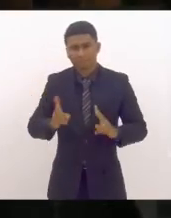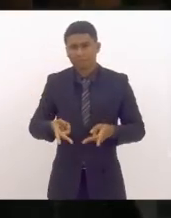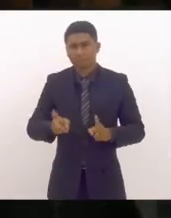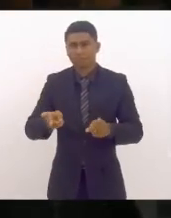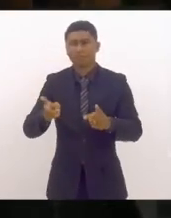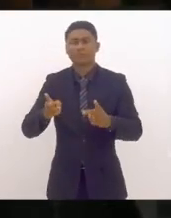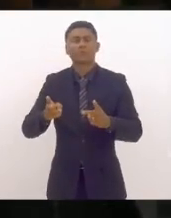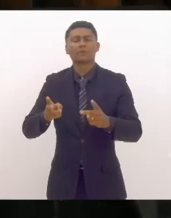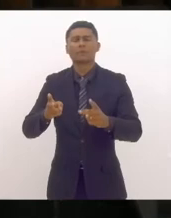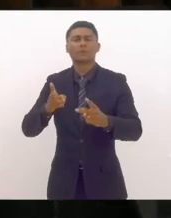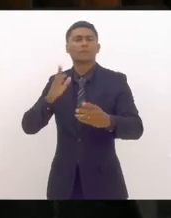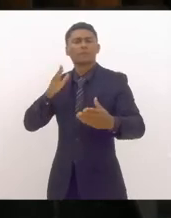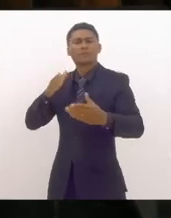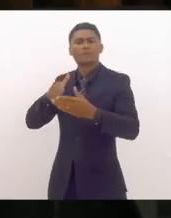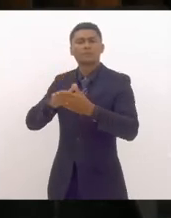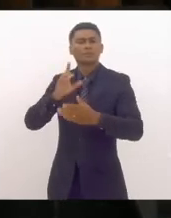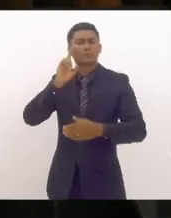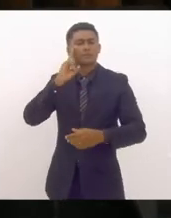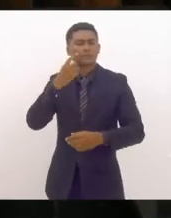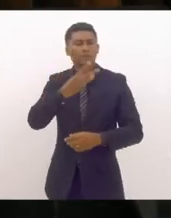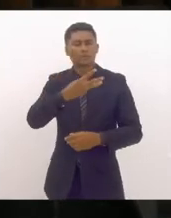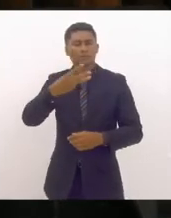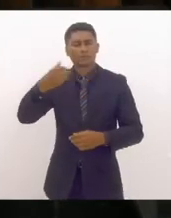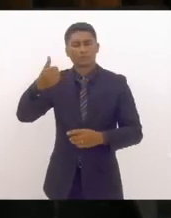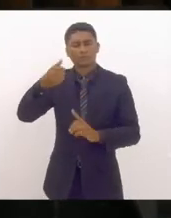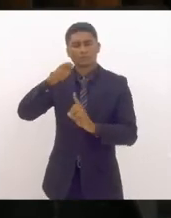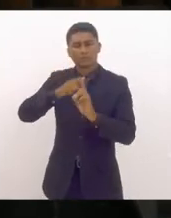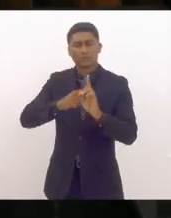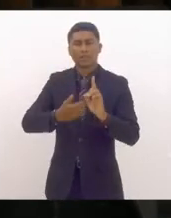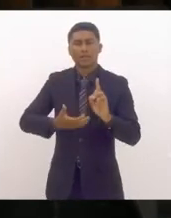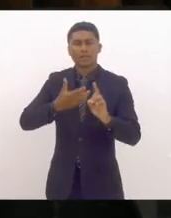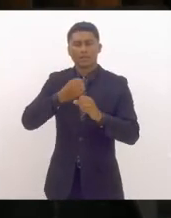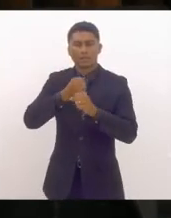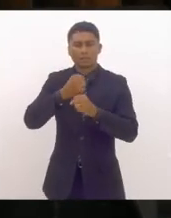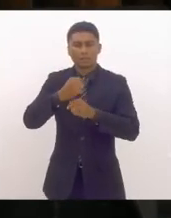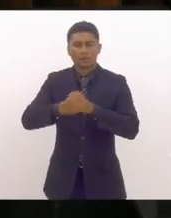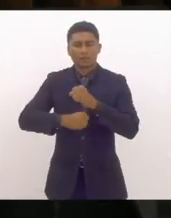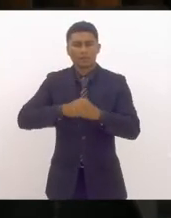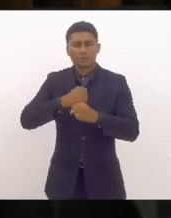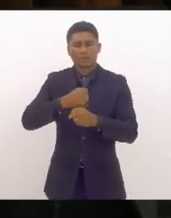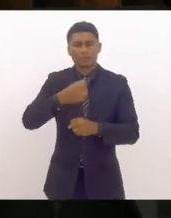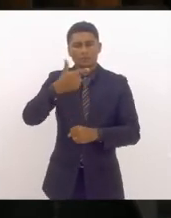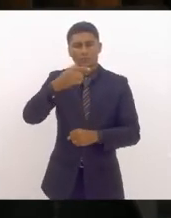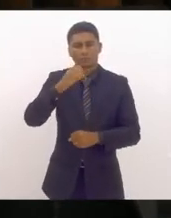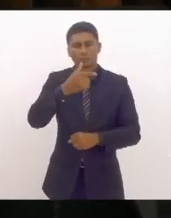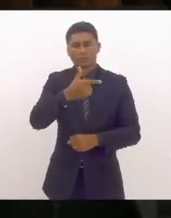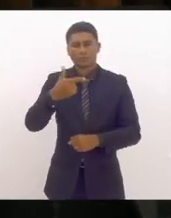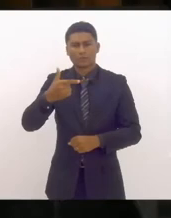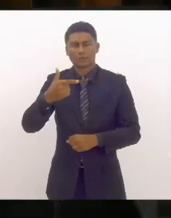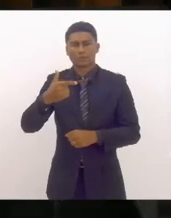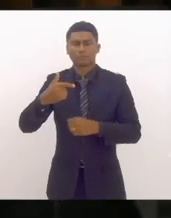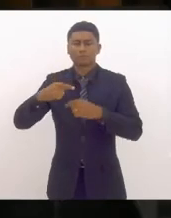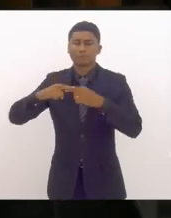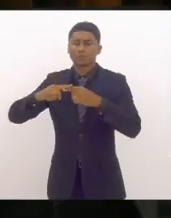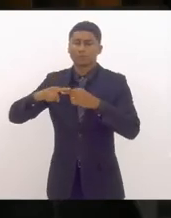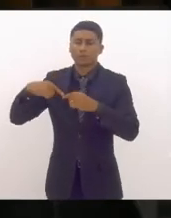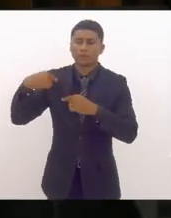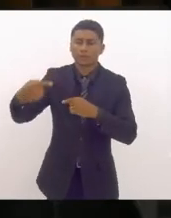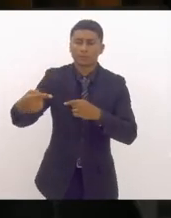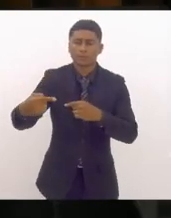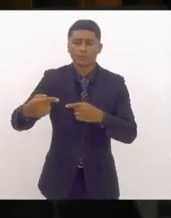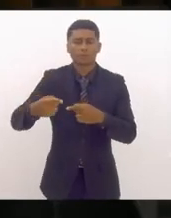31 de dezembro de 2022. Como depois disso, o problema